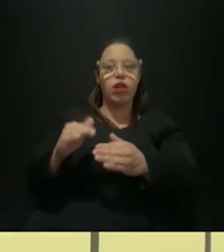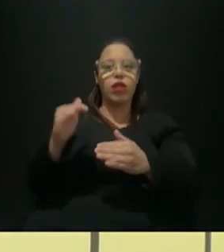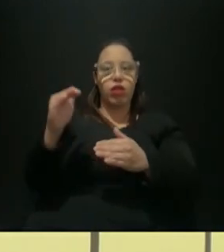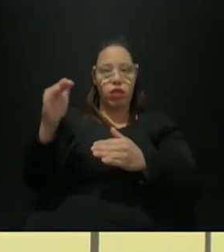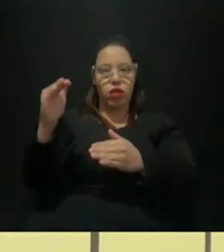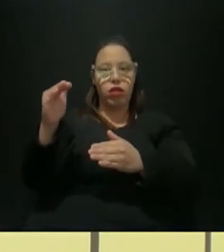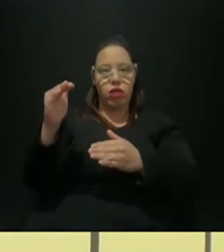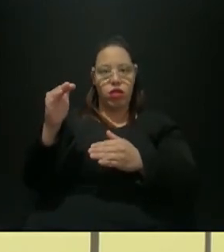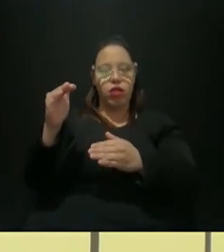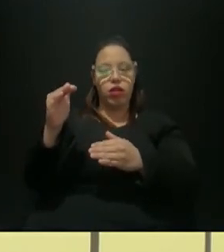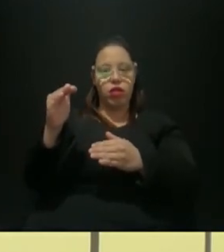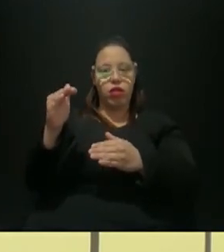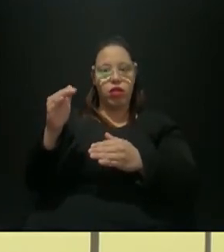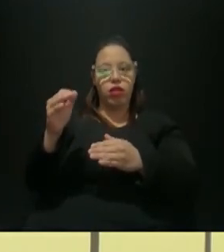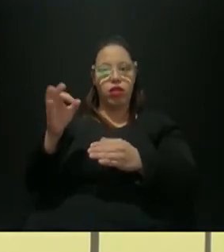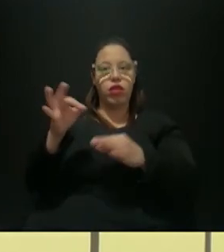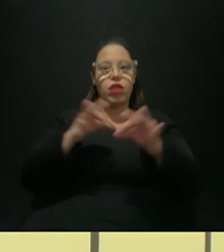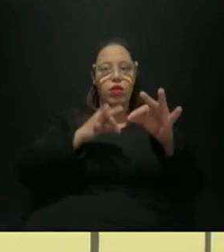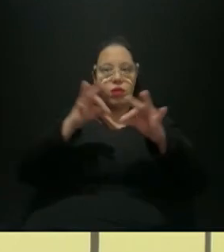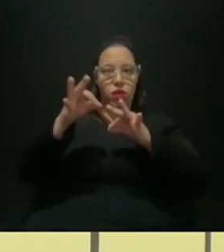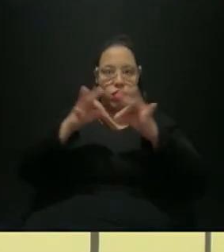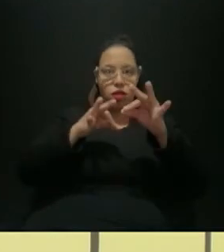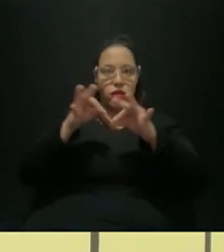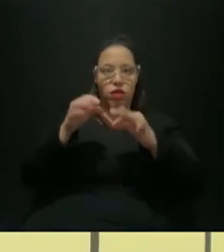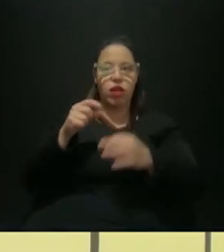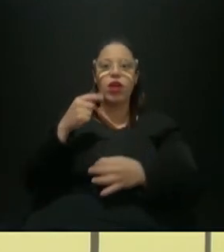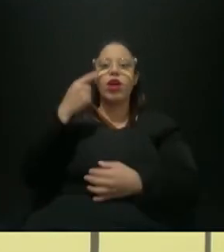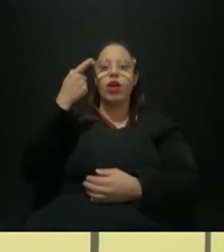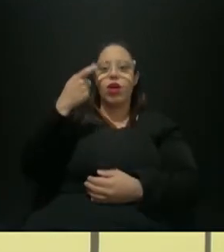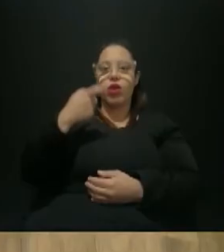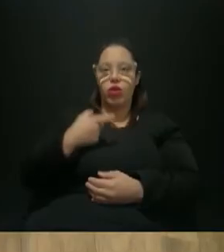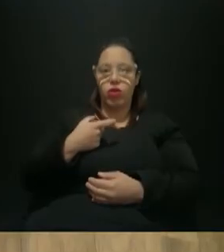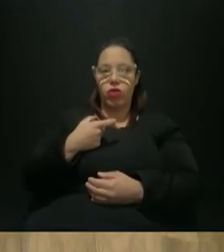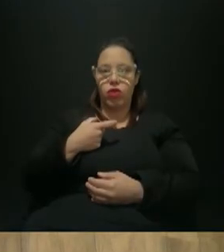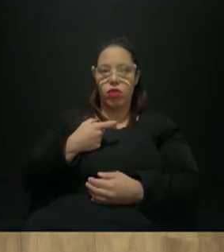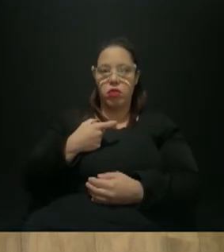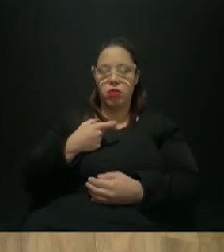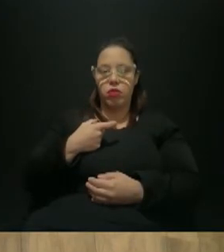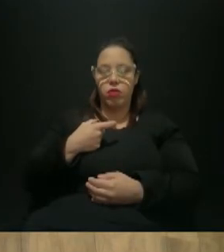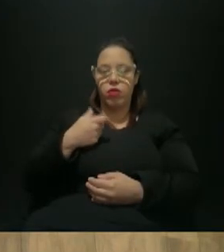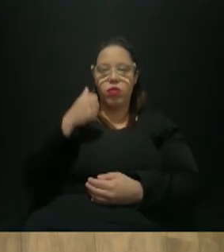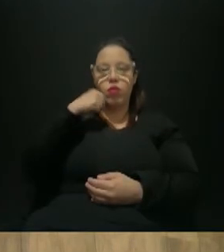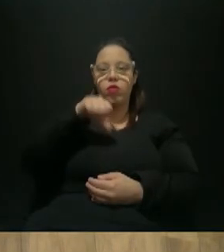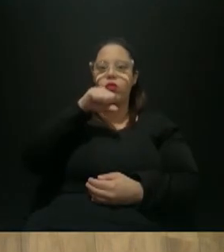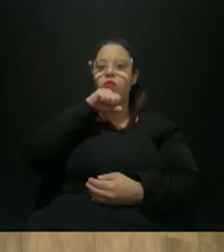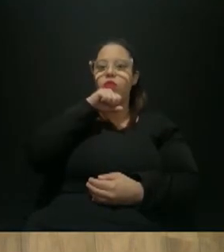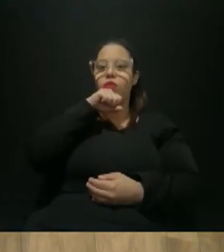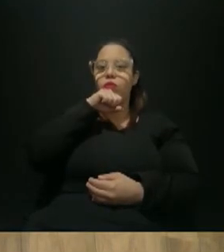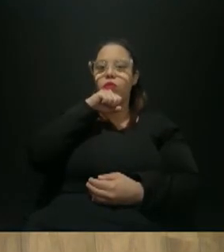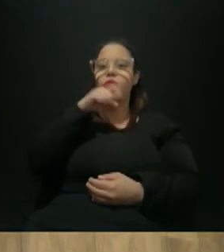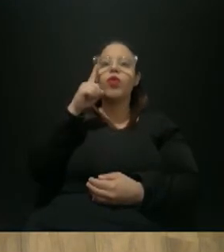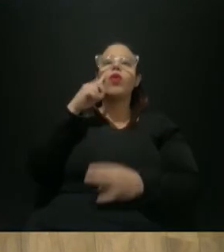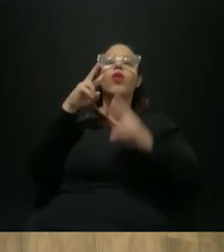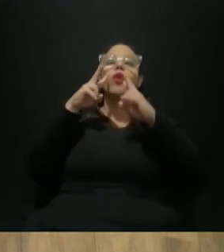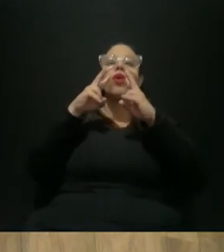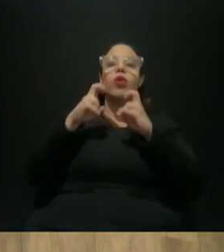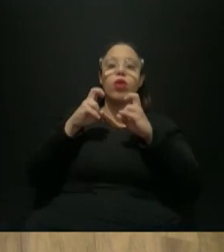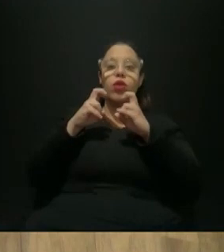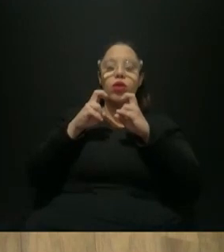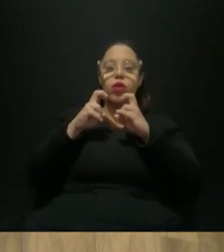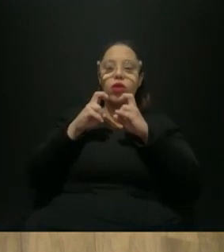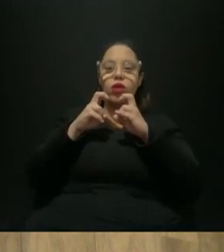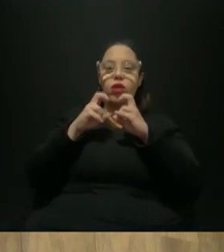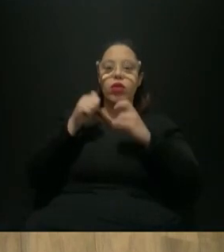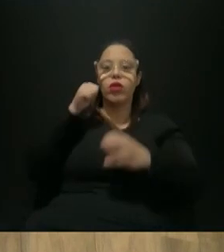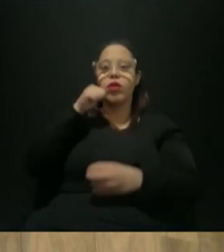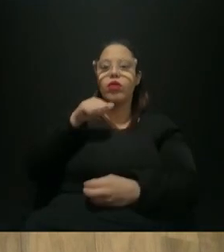Preparando essa criança, dizendo, fica. Eu sou sua mãe provisória, não ela, é? Porque o que eu percebo é que eles chamam essa mulher de mãe,